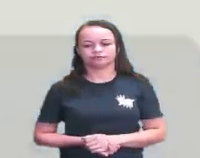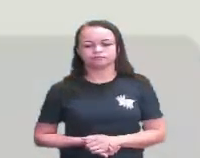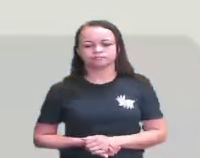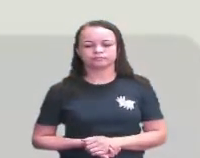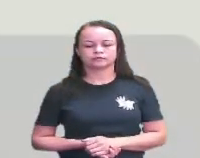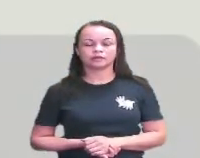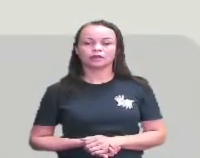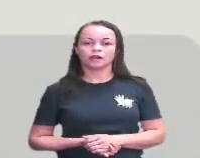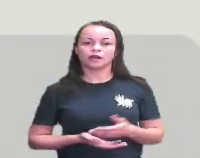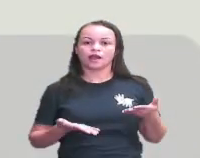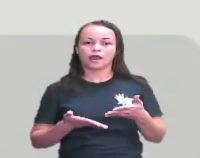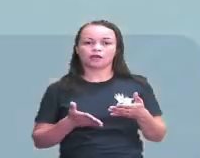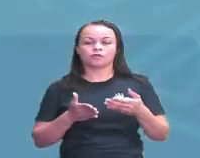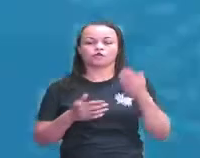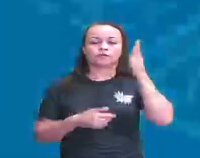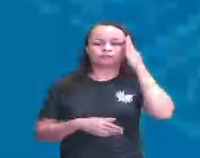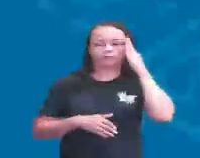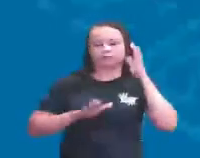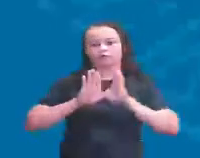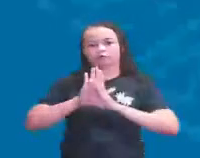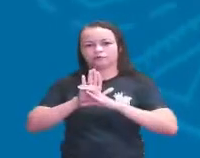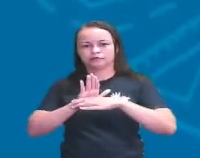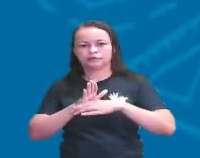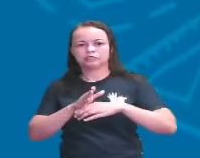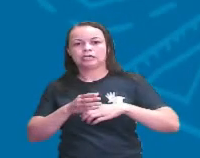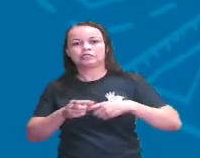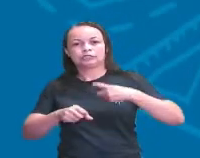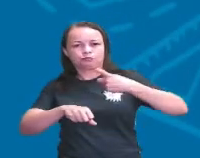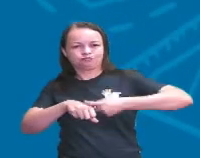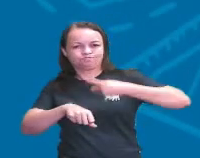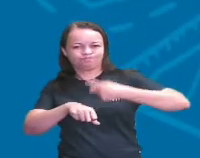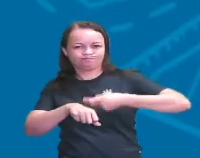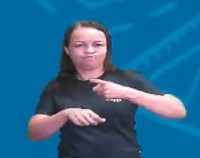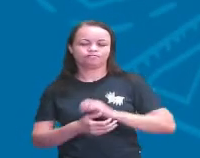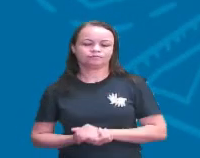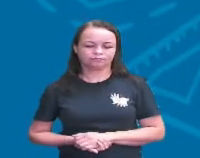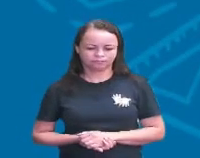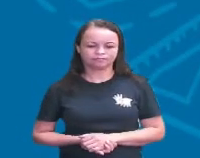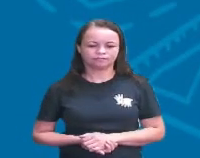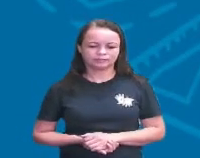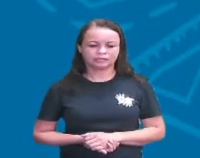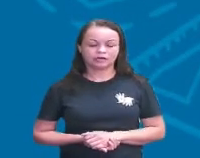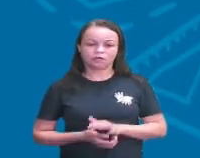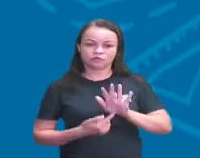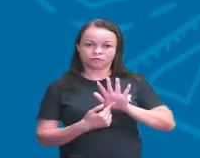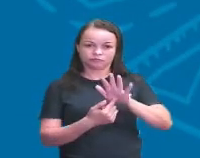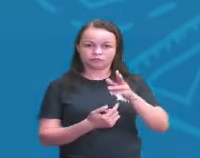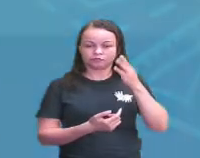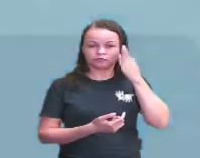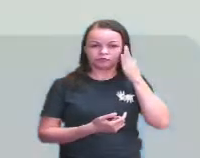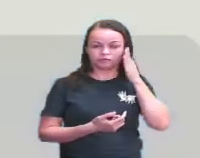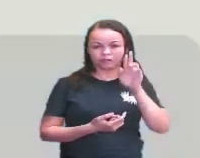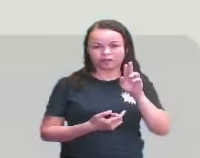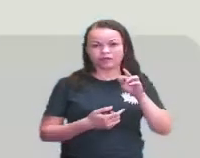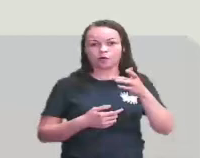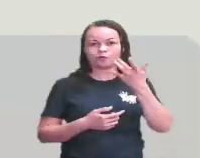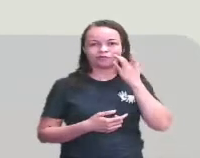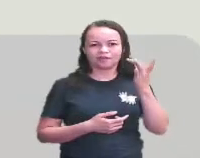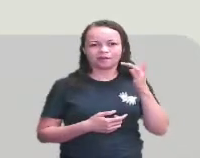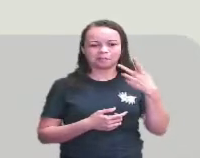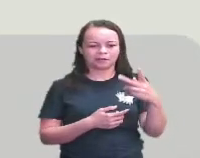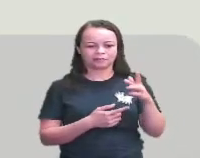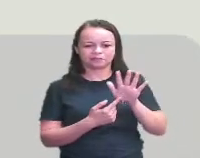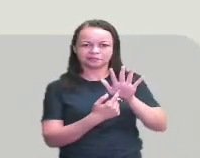Vamos agora entender o conceito de dureza. Vocês podem ver aí que eu botei um diamante. Agora vamos entender o porquê o diamante está